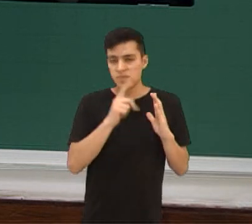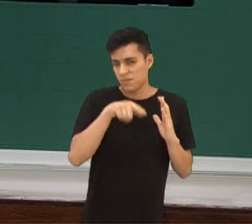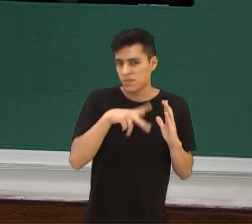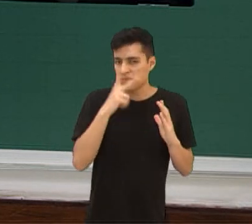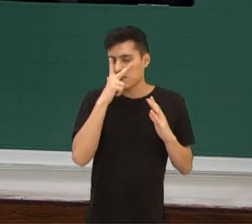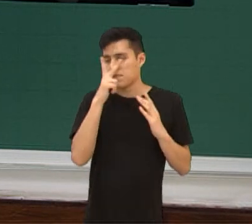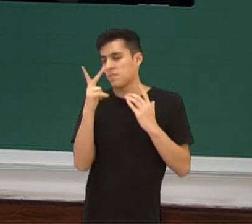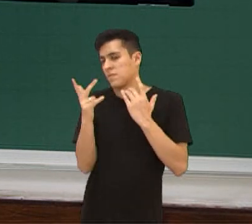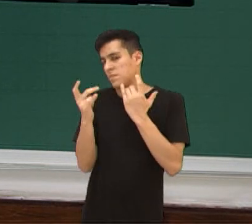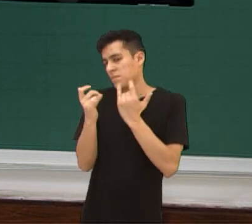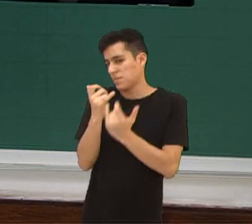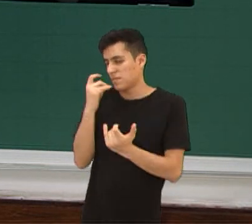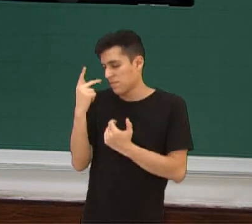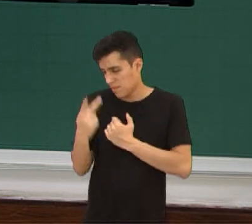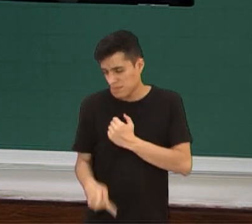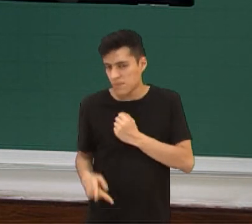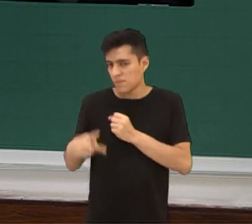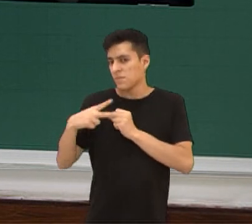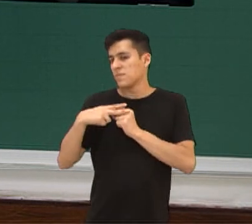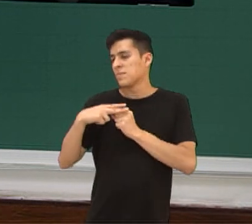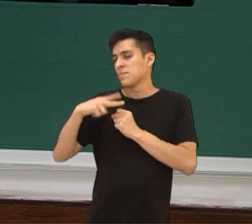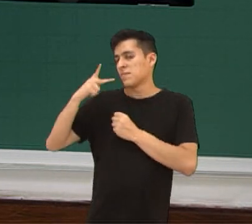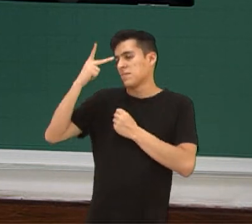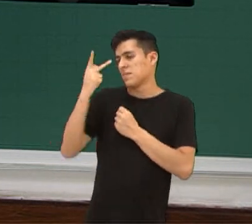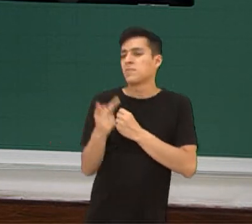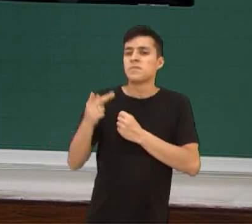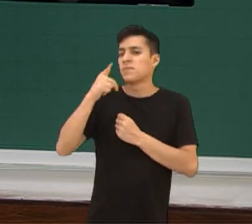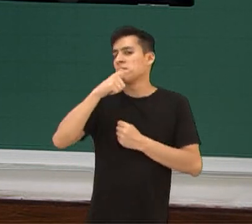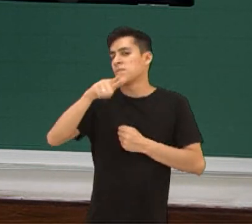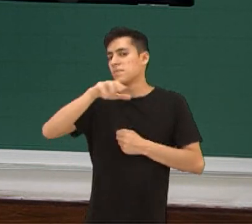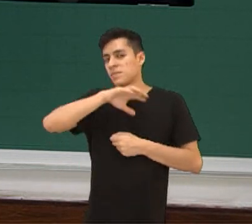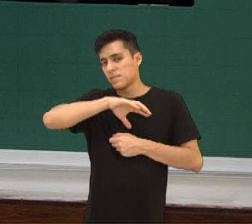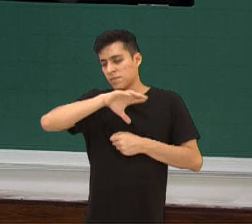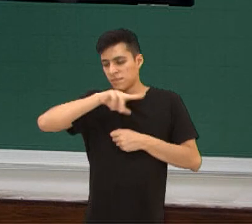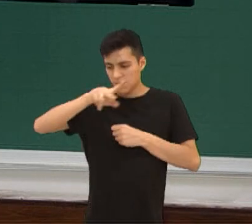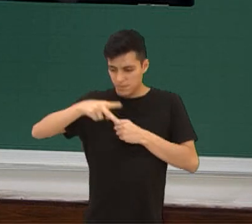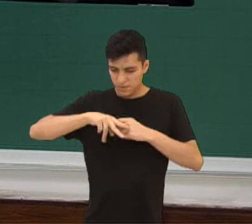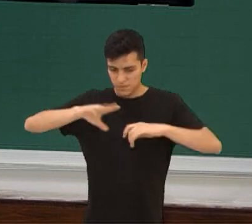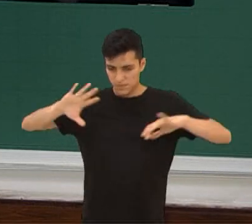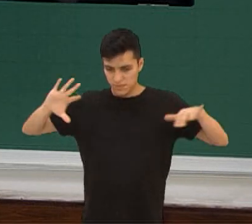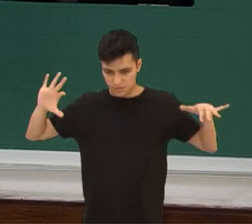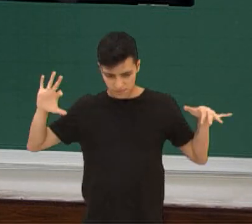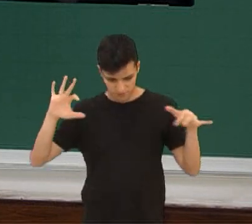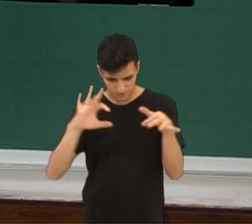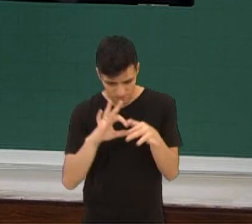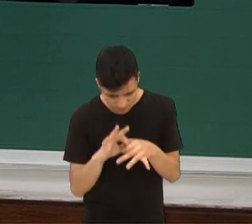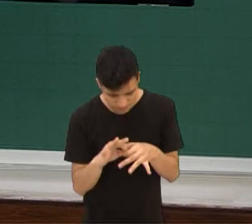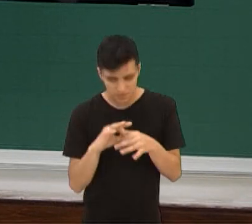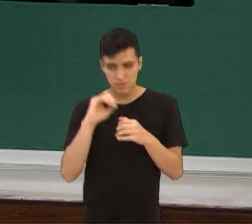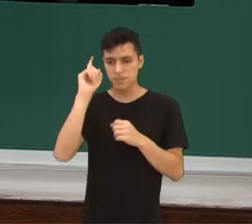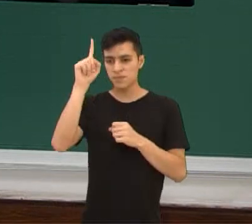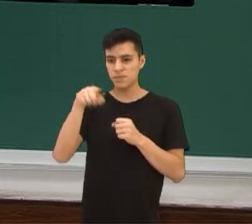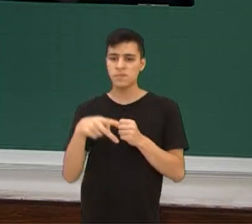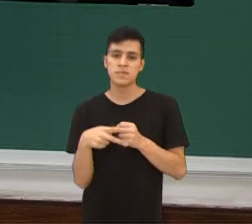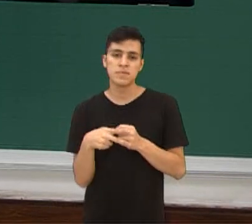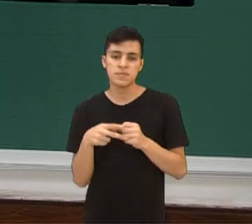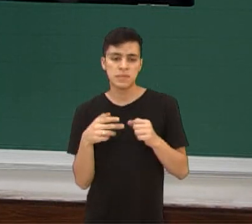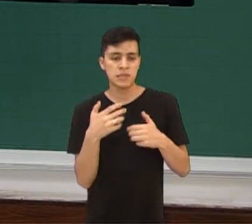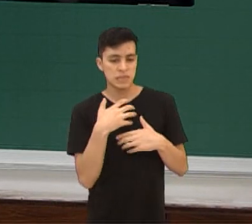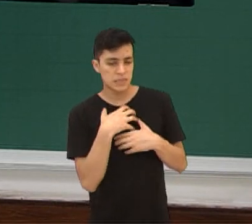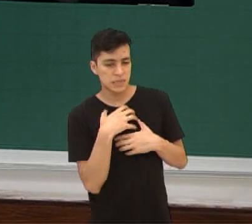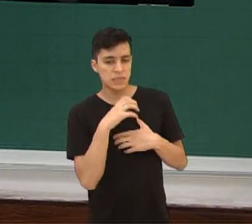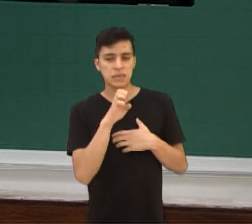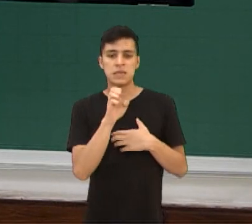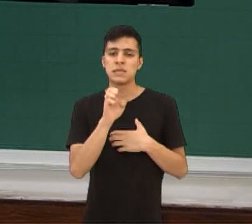com os verbos aqui do Brasil, né? Daqui da nossa língua portuguesa, os verbos de ligação, aqueles verbos que expressam estados